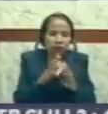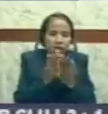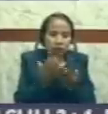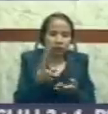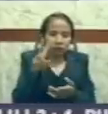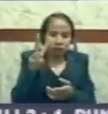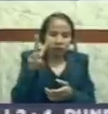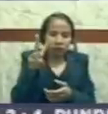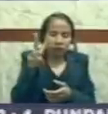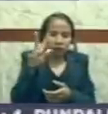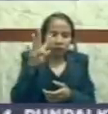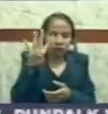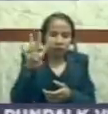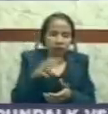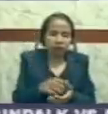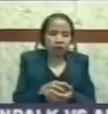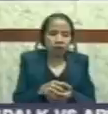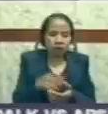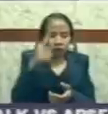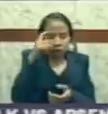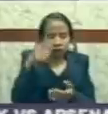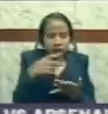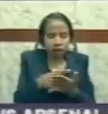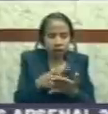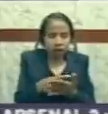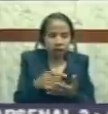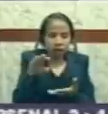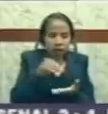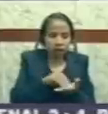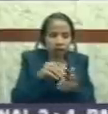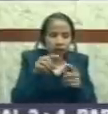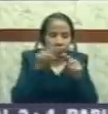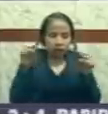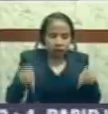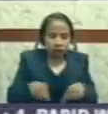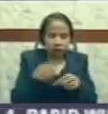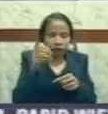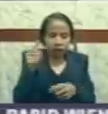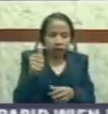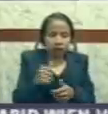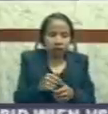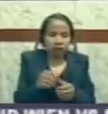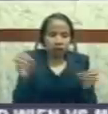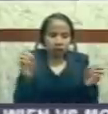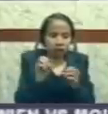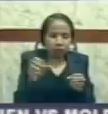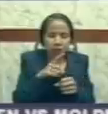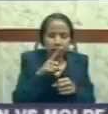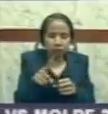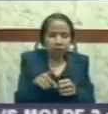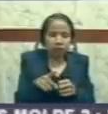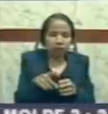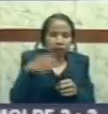4. Também é que a proposta que tu cria a tabela 3A, né, lá condiz a